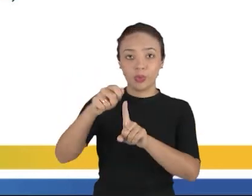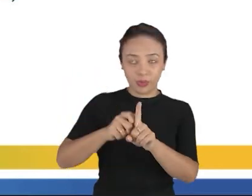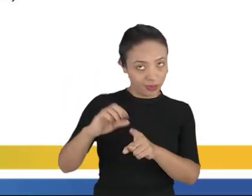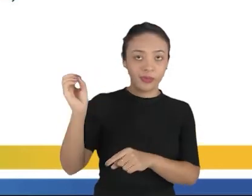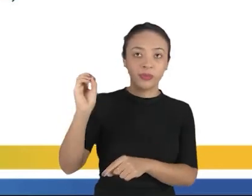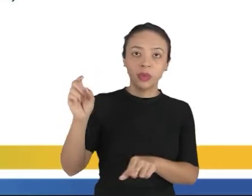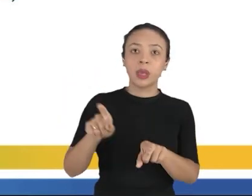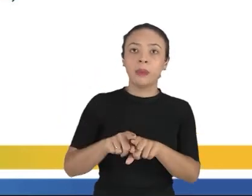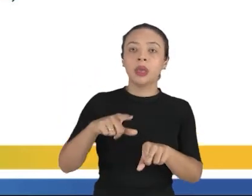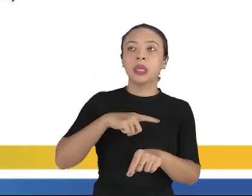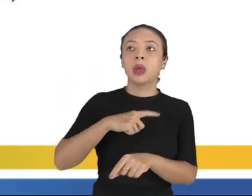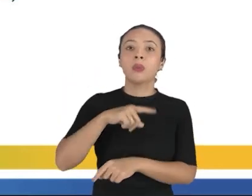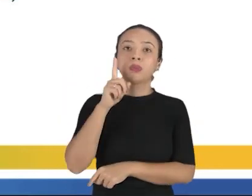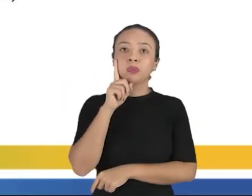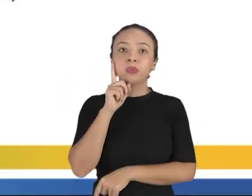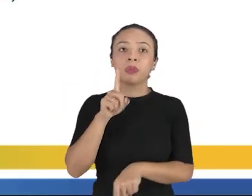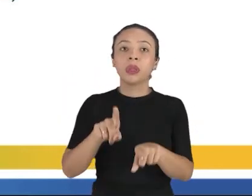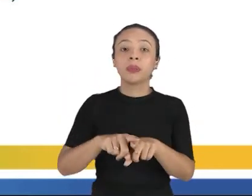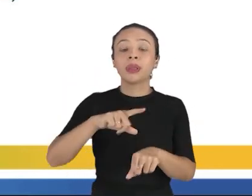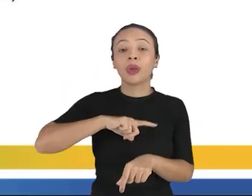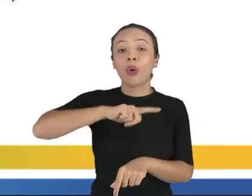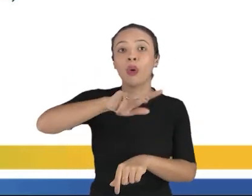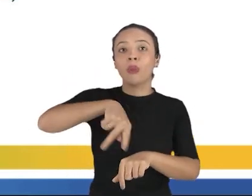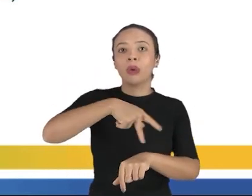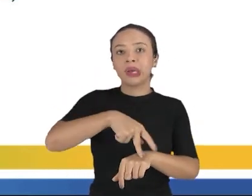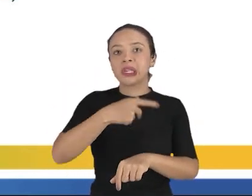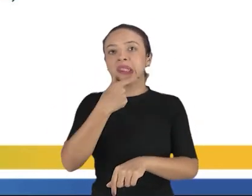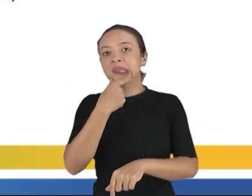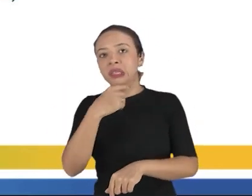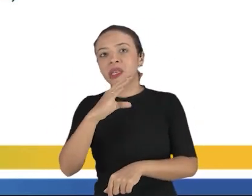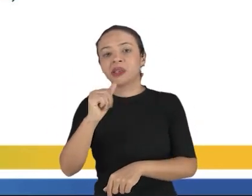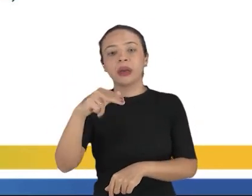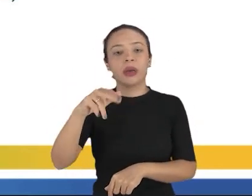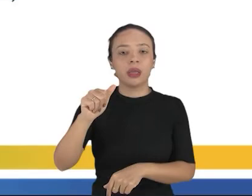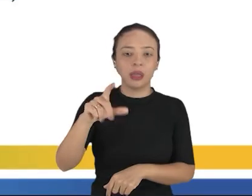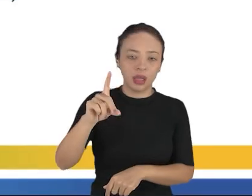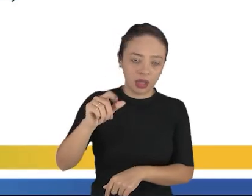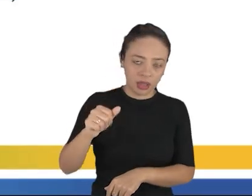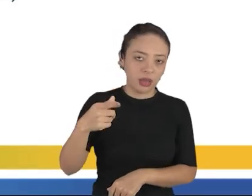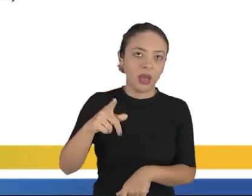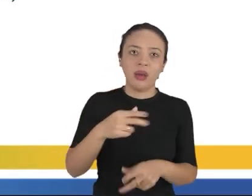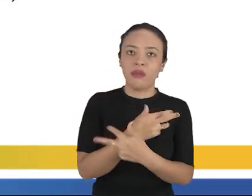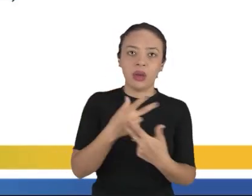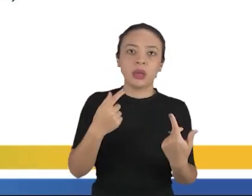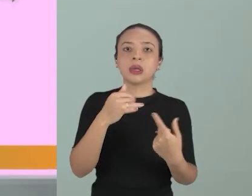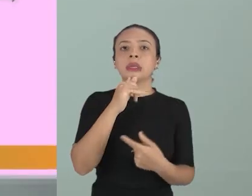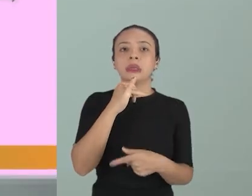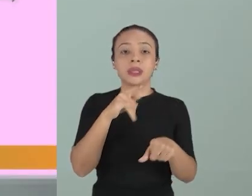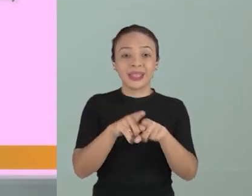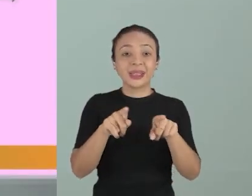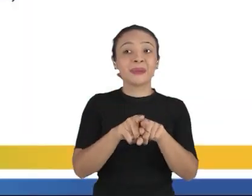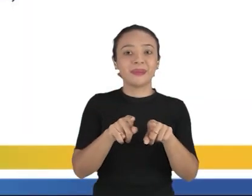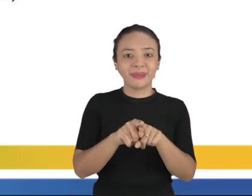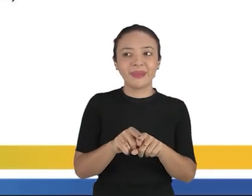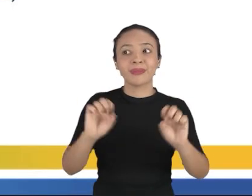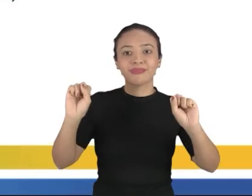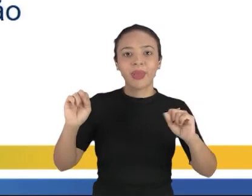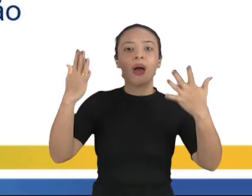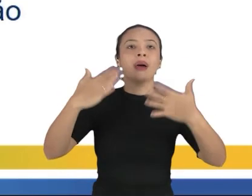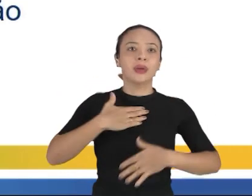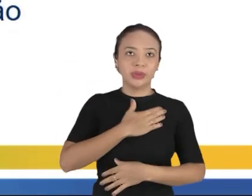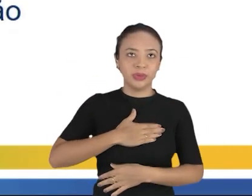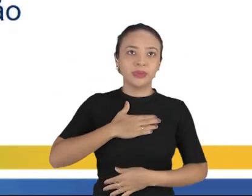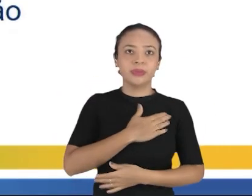Estados Unidos, outros países de língua inglesa, como Canadá, Escócia, Inglaterra e Irlanda, também comemoram esta data. Agora,